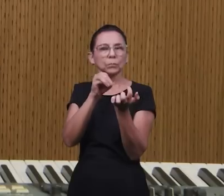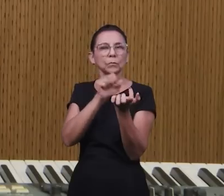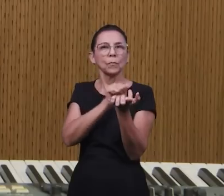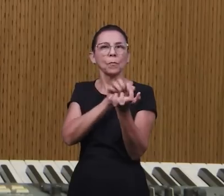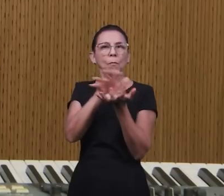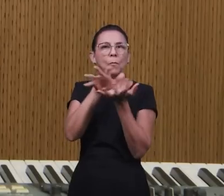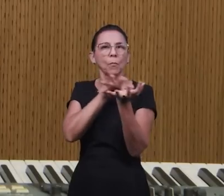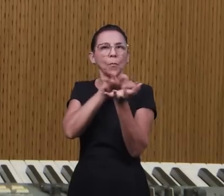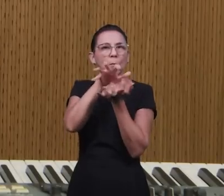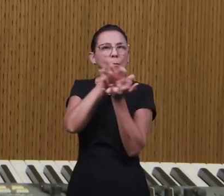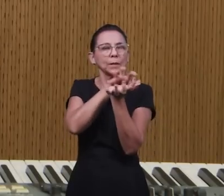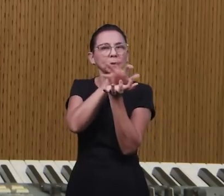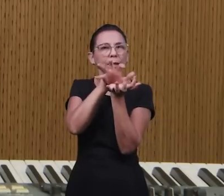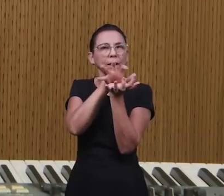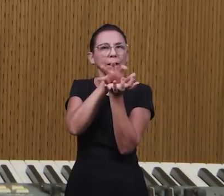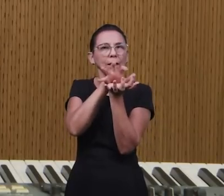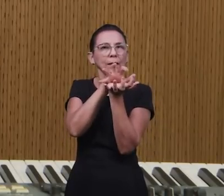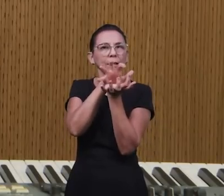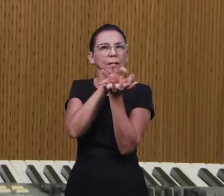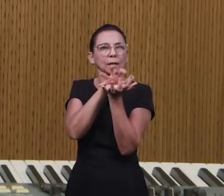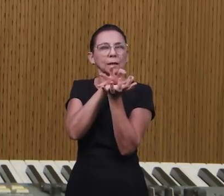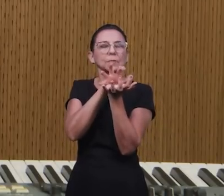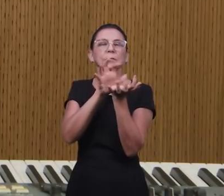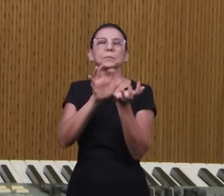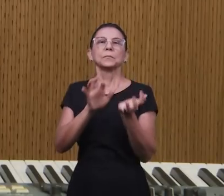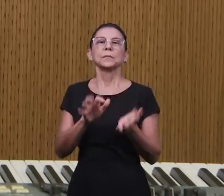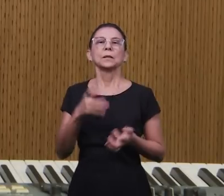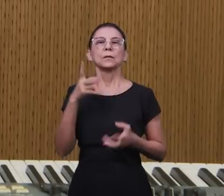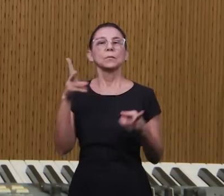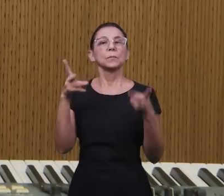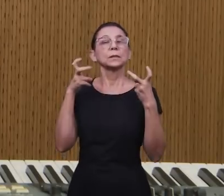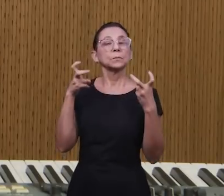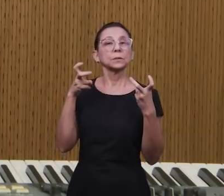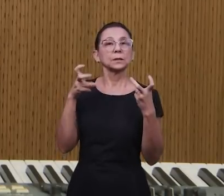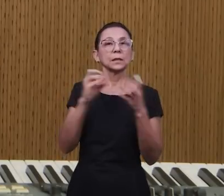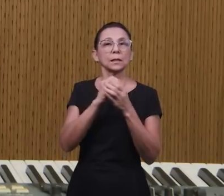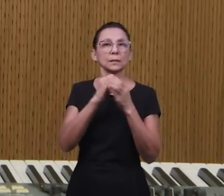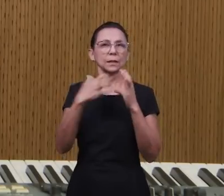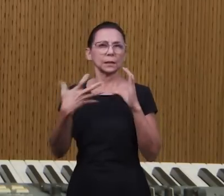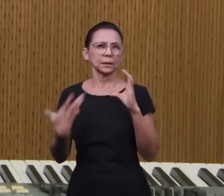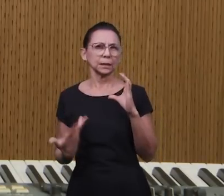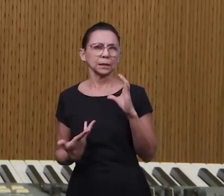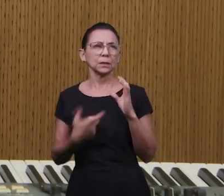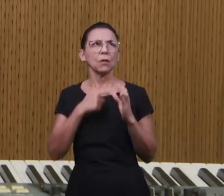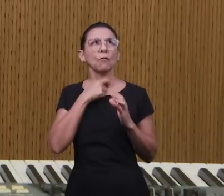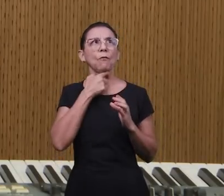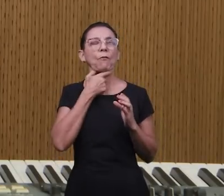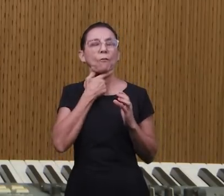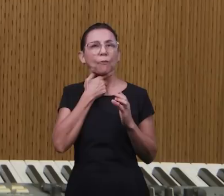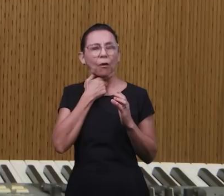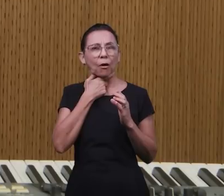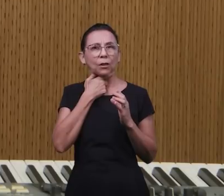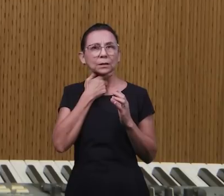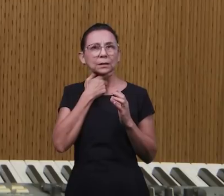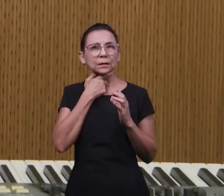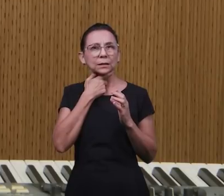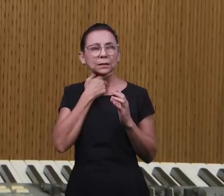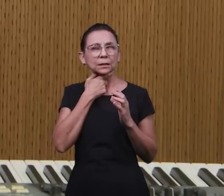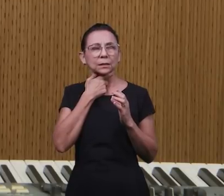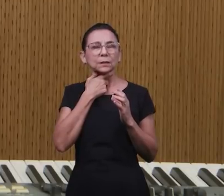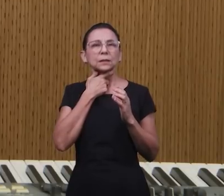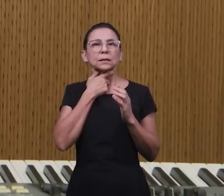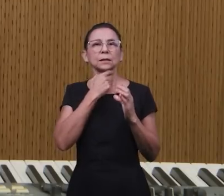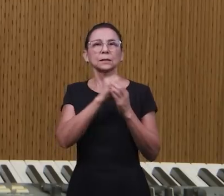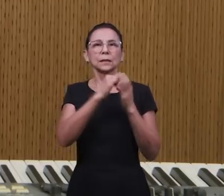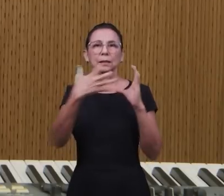articuladores. E aí vocês vão ver que a característica do som da minha voz vai mudar.